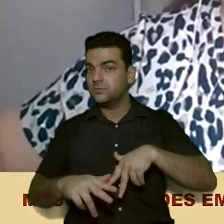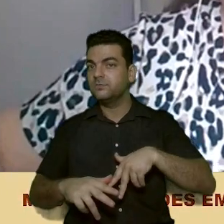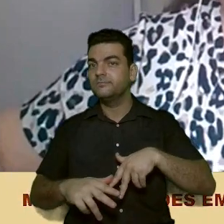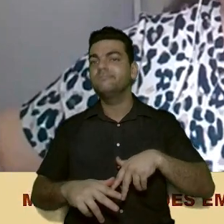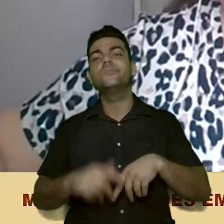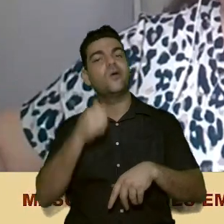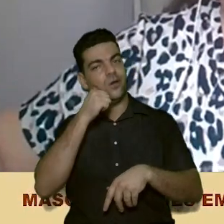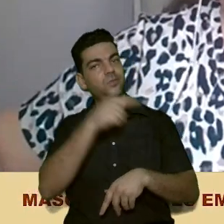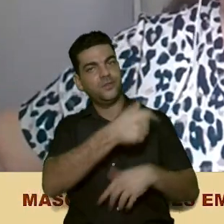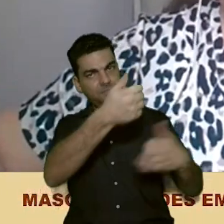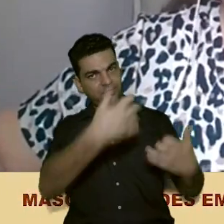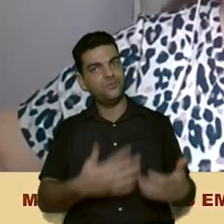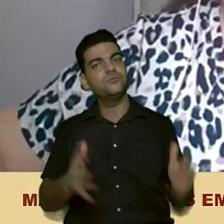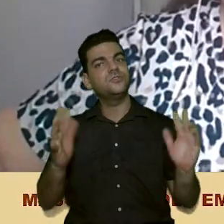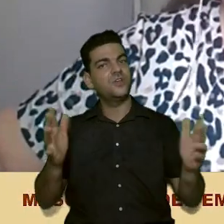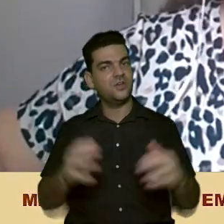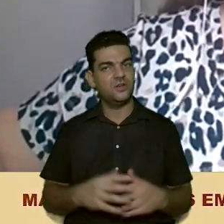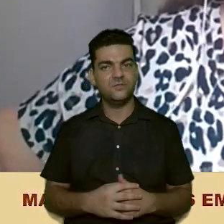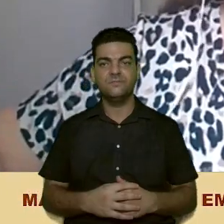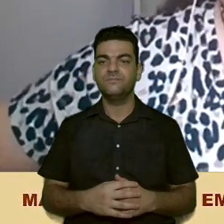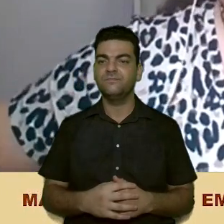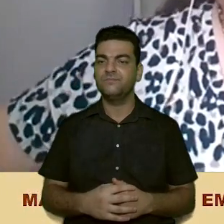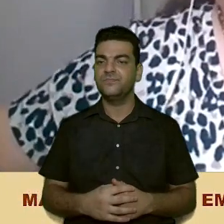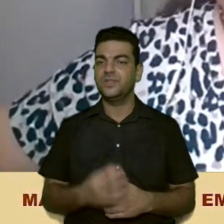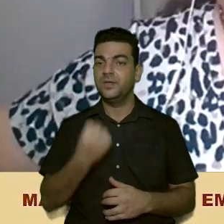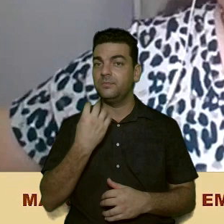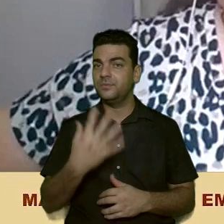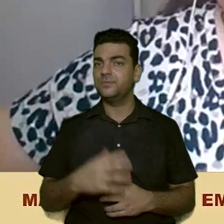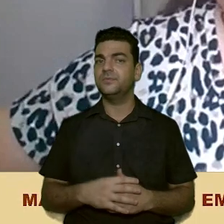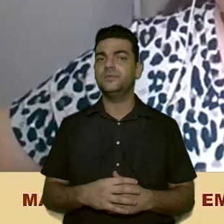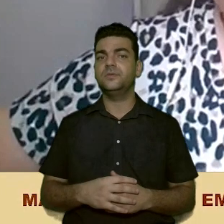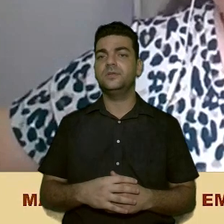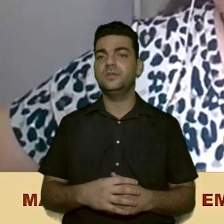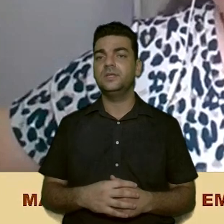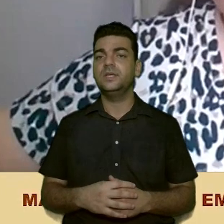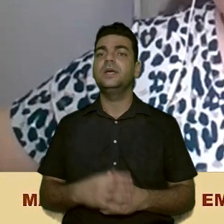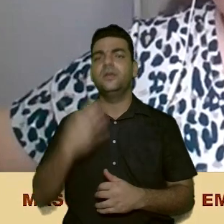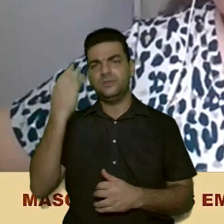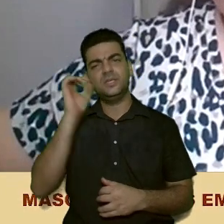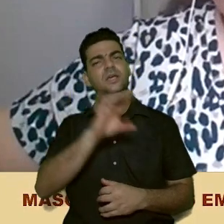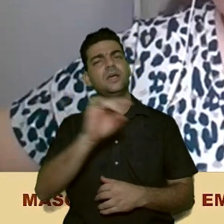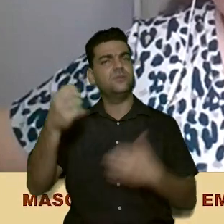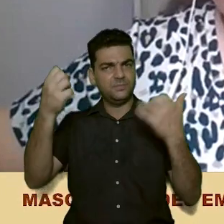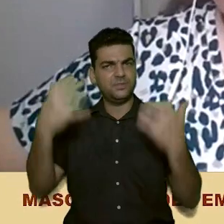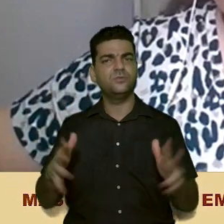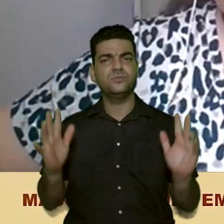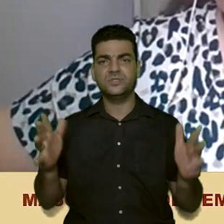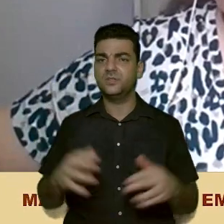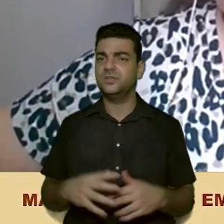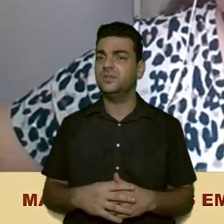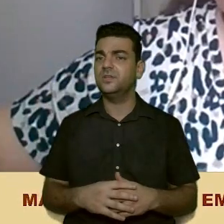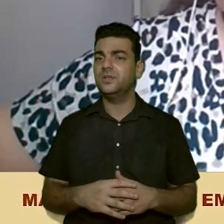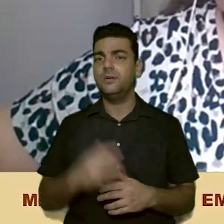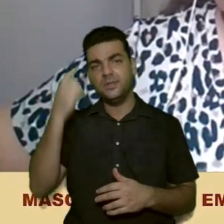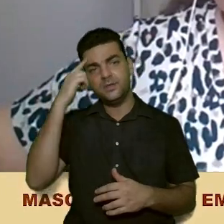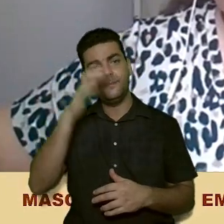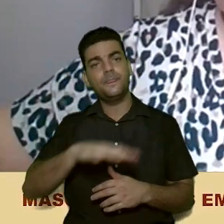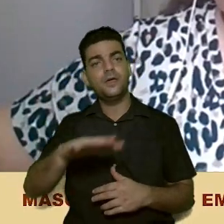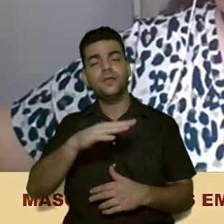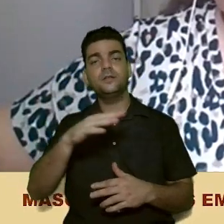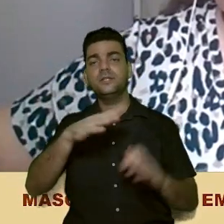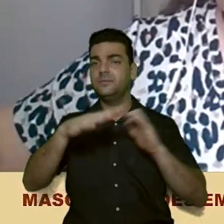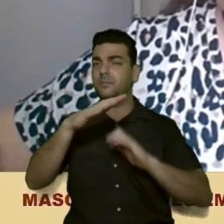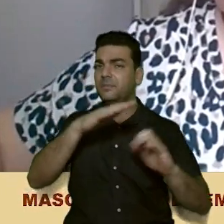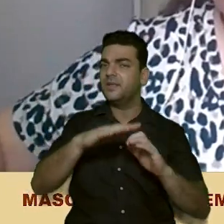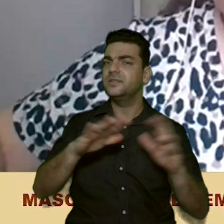coisas importantíssimas, né, que já foram faladas, de promover espaço para mulheres nas